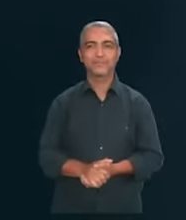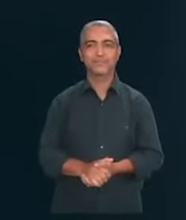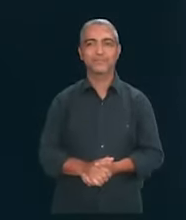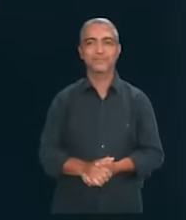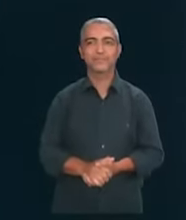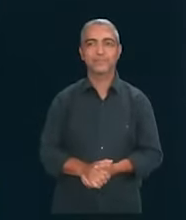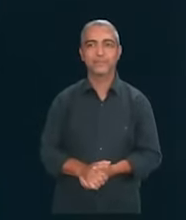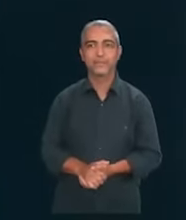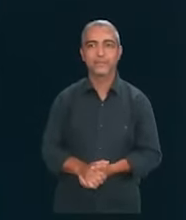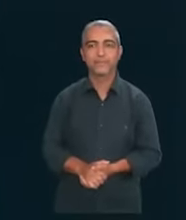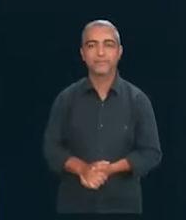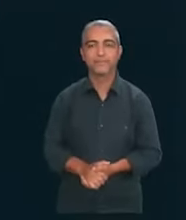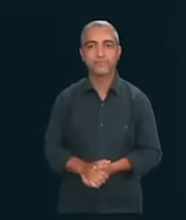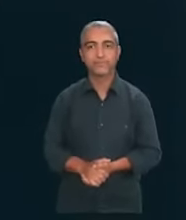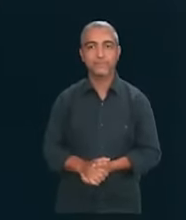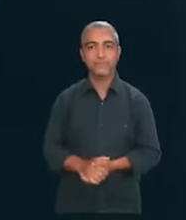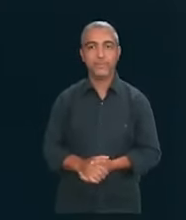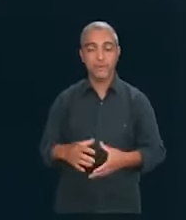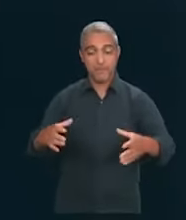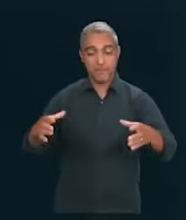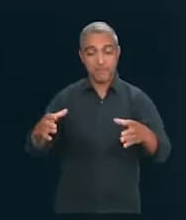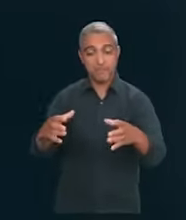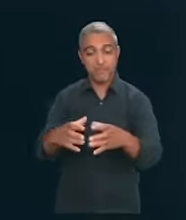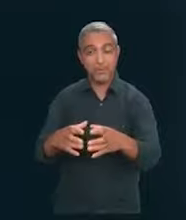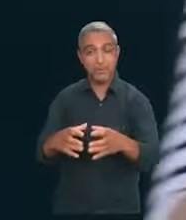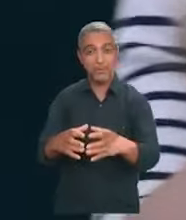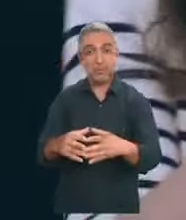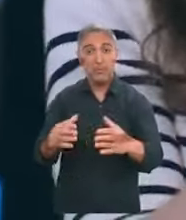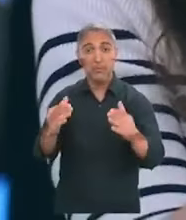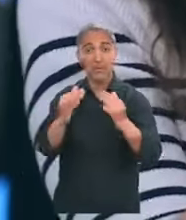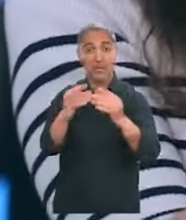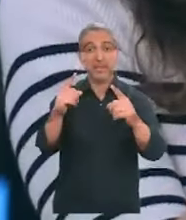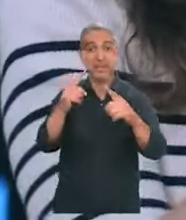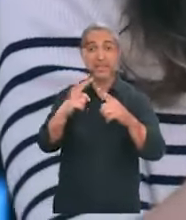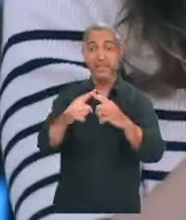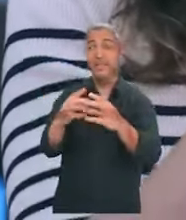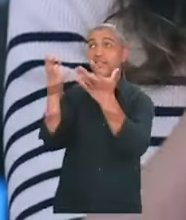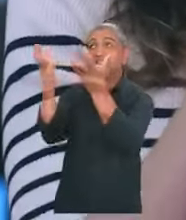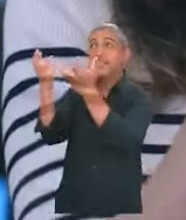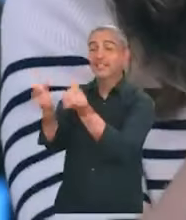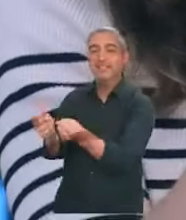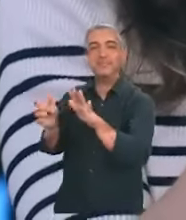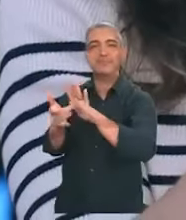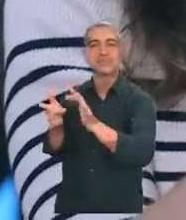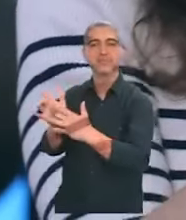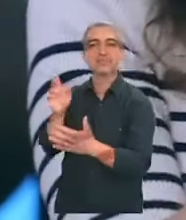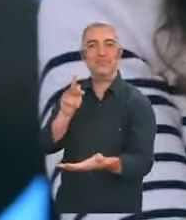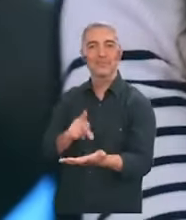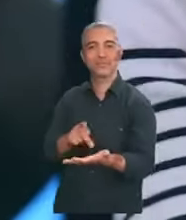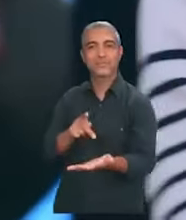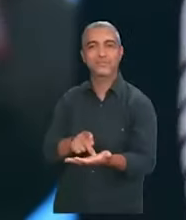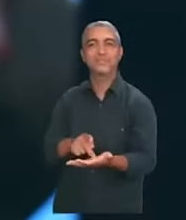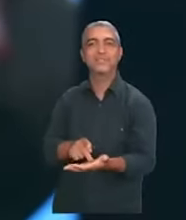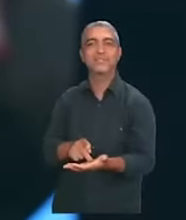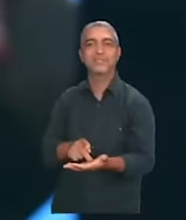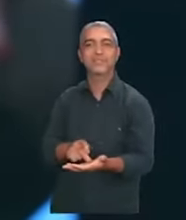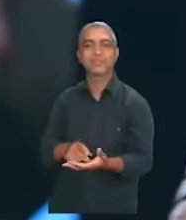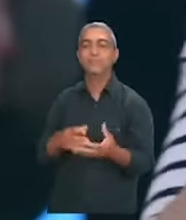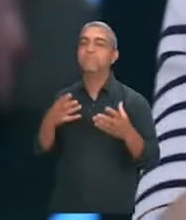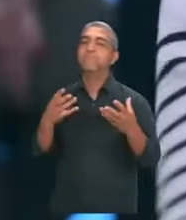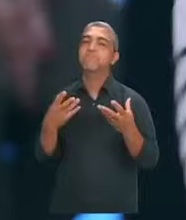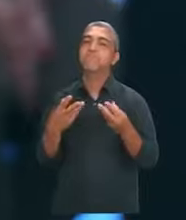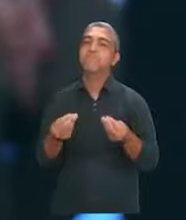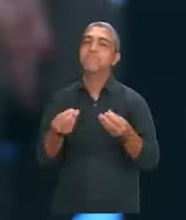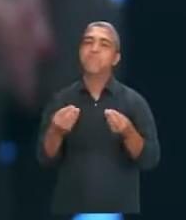Para que o corpo de Cristo possa receber a colheita que vem. Então, é uma igreja que a gente tem visto muitos milagres, muitas coisas